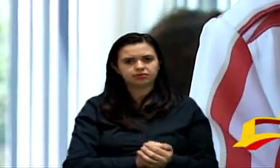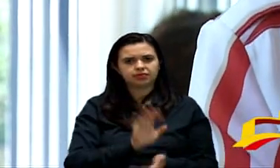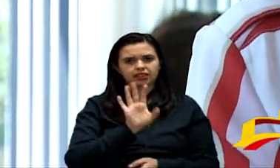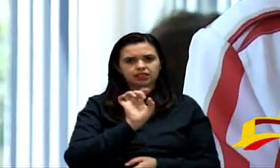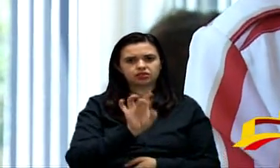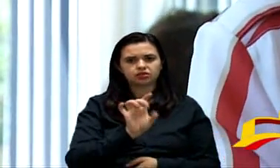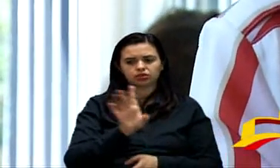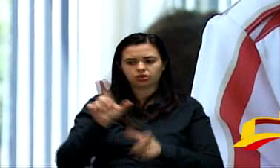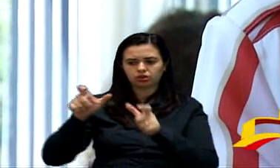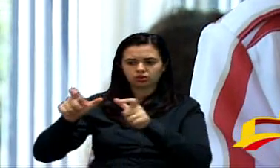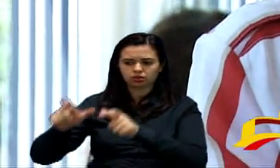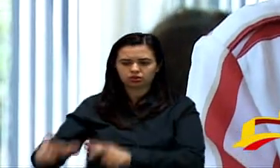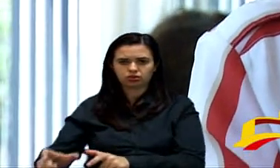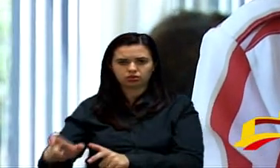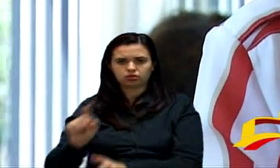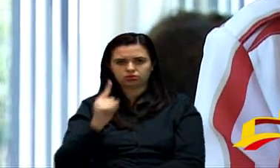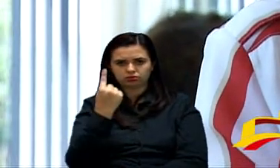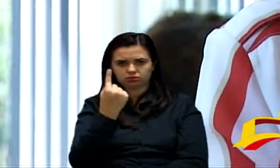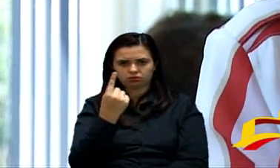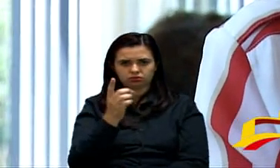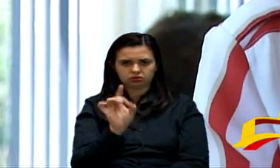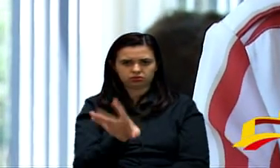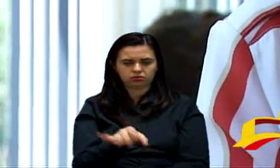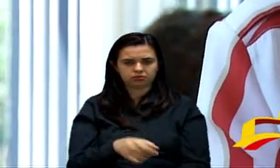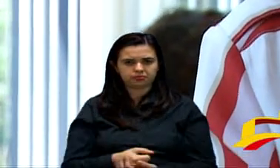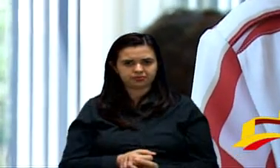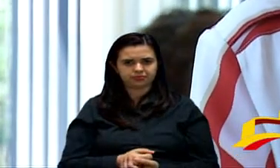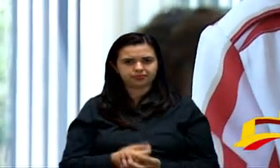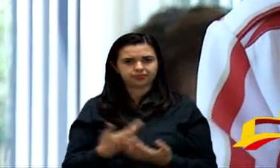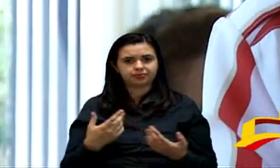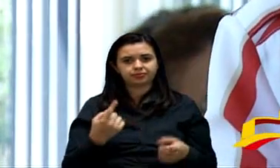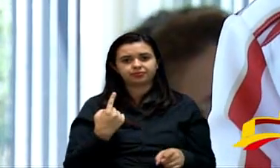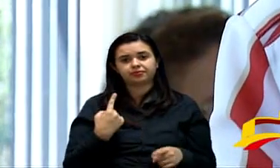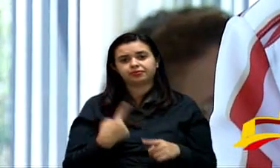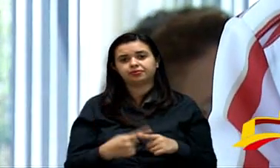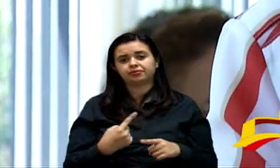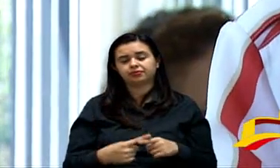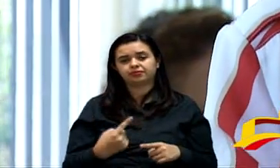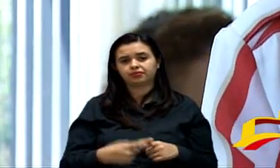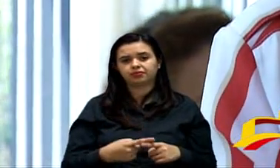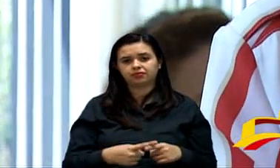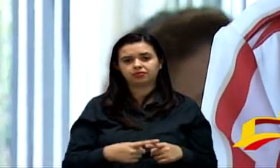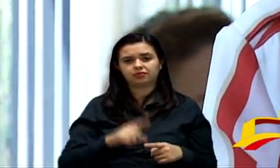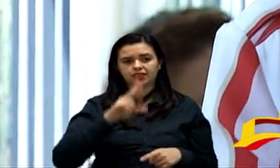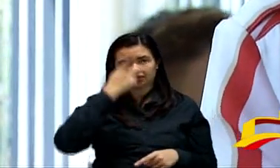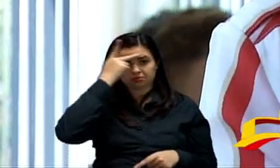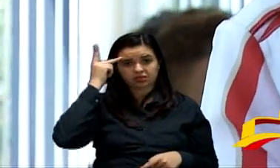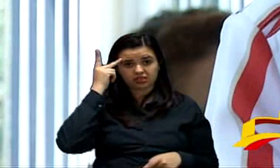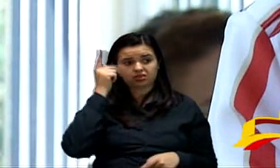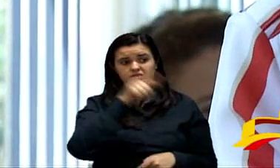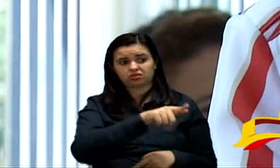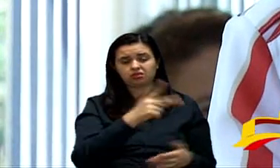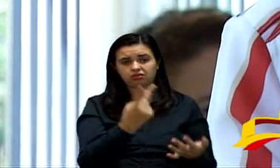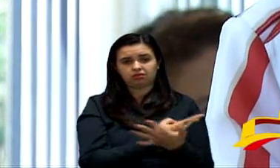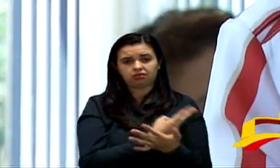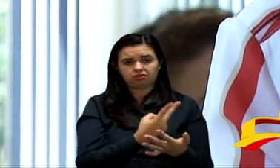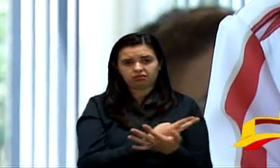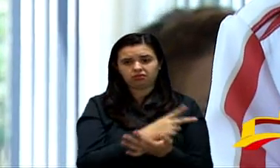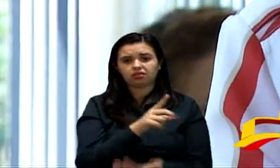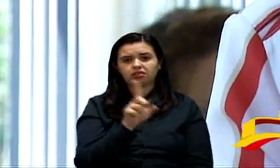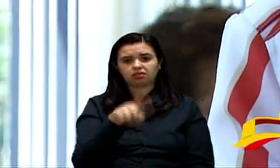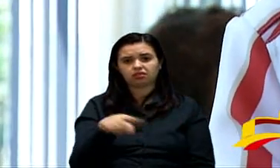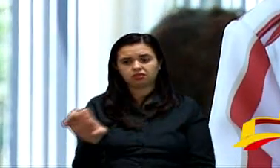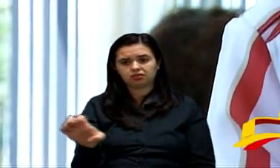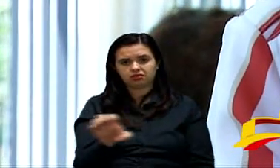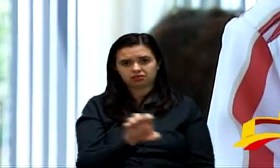os deles, quando é o pessoal da direita, extrema-direita, ele vem aí encobrindo todo o processo de corrupção. Digo de passagem também